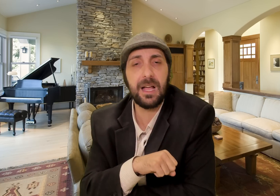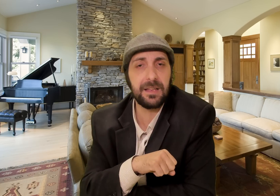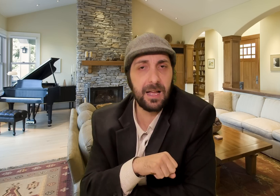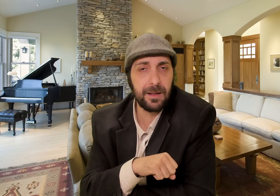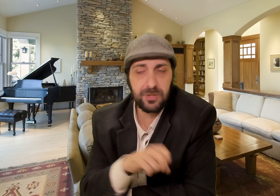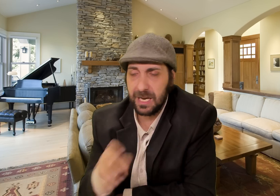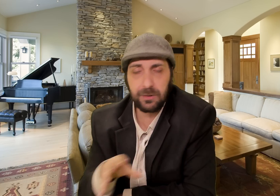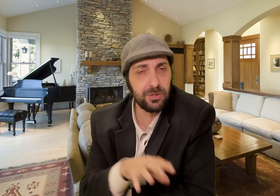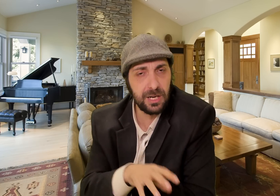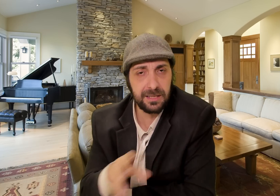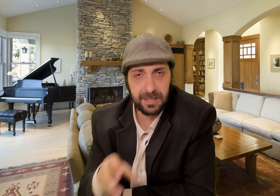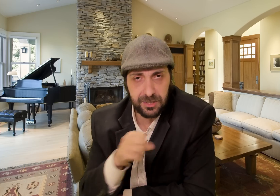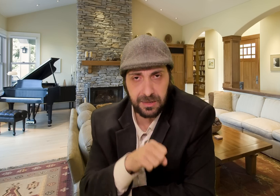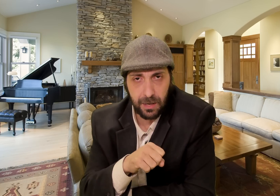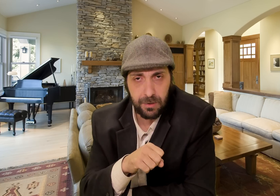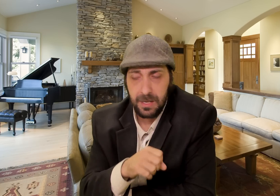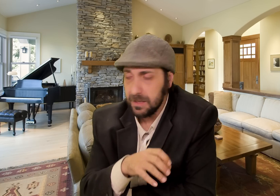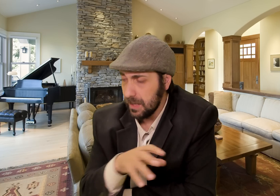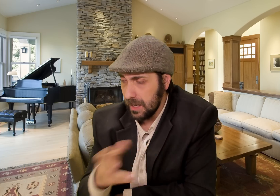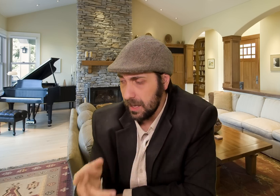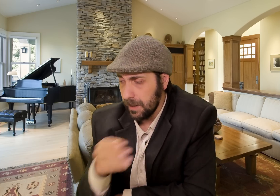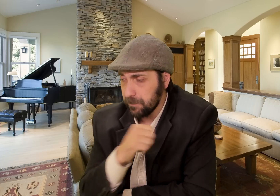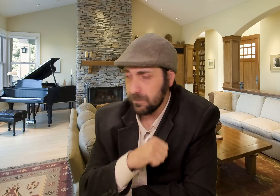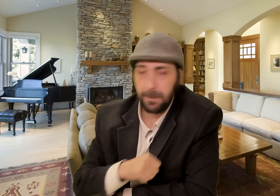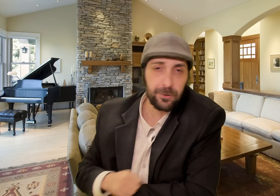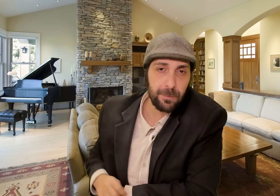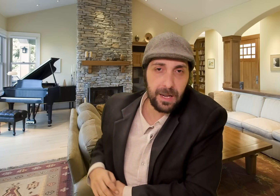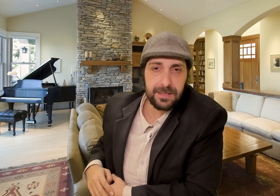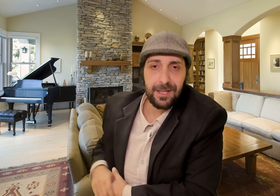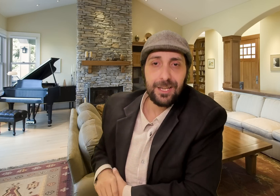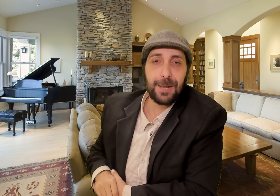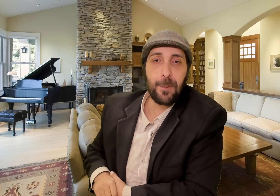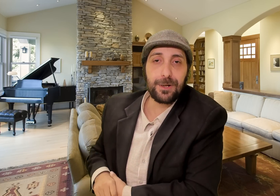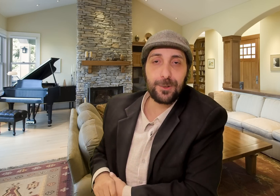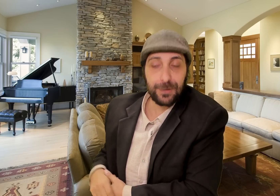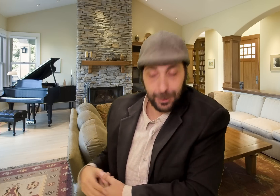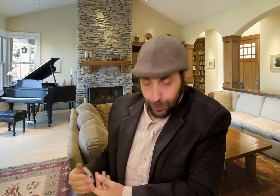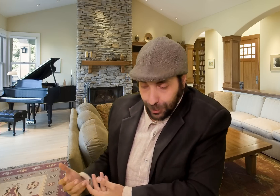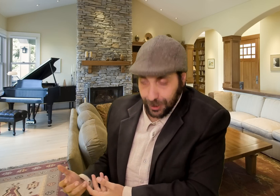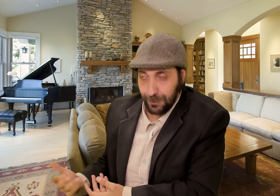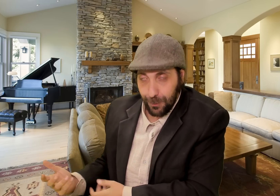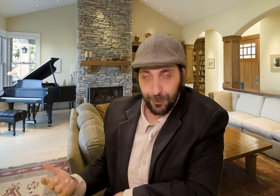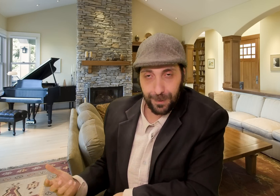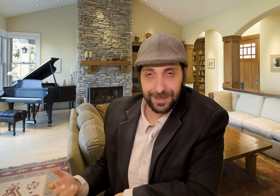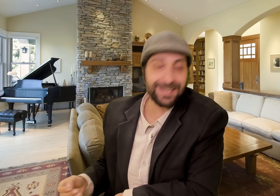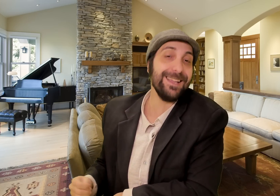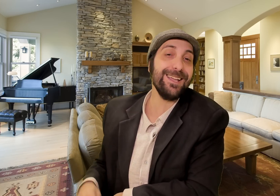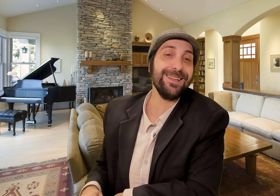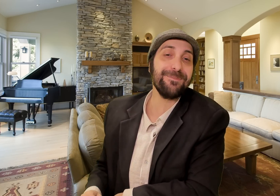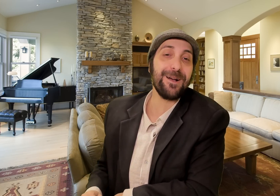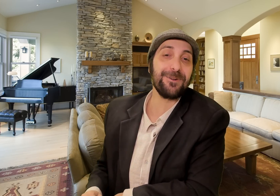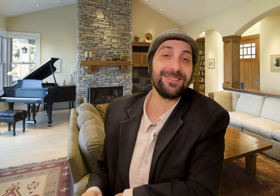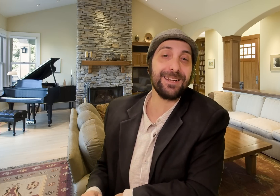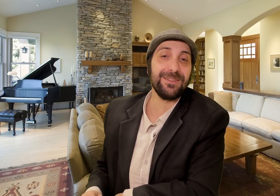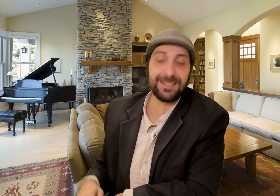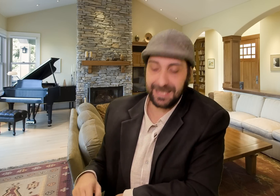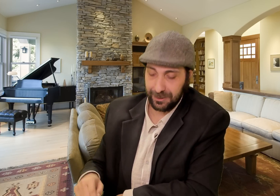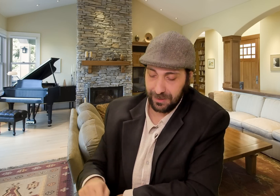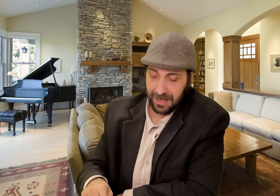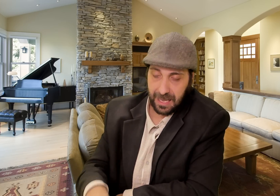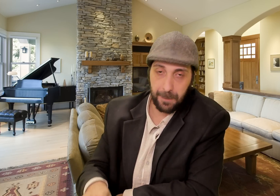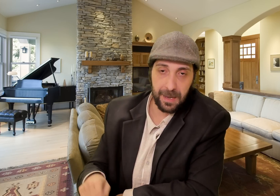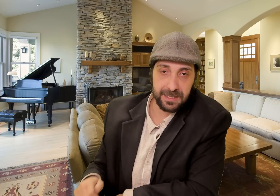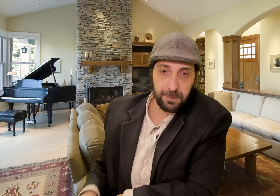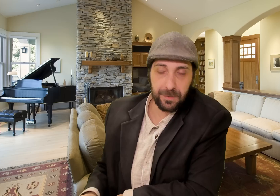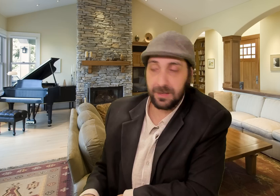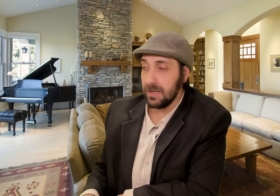interferência na na direto e indireta na estatal na na Petrobras e a população poderia sorrir um pouco mais Ei Mauro será que vai dar